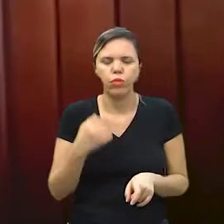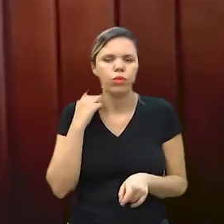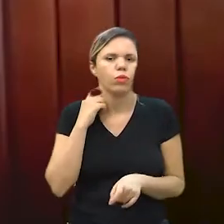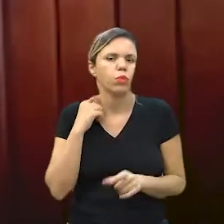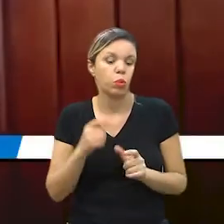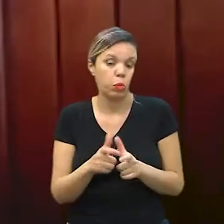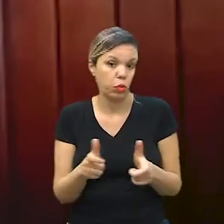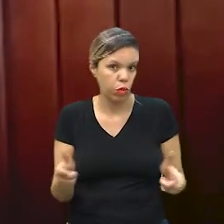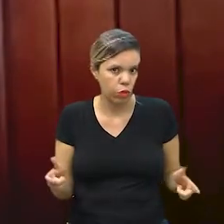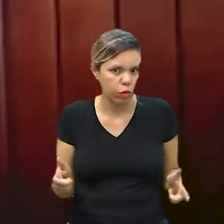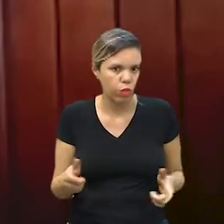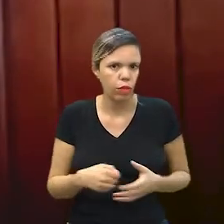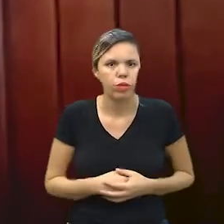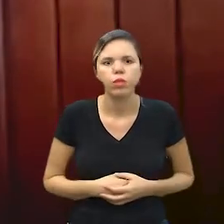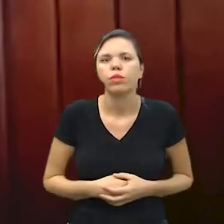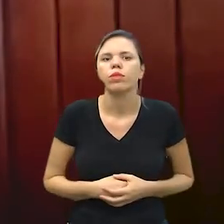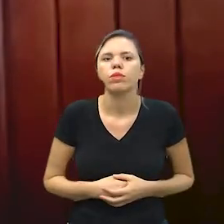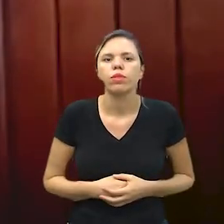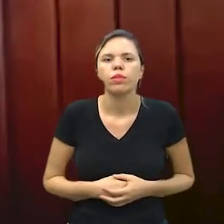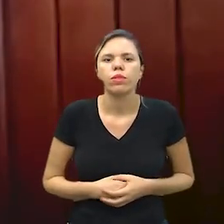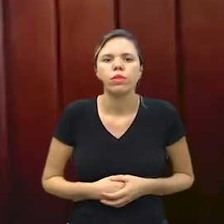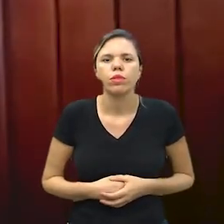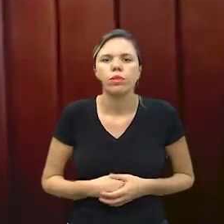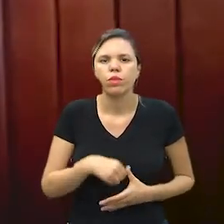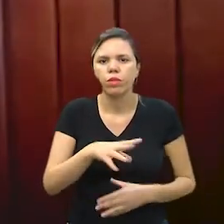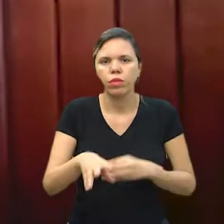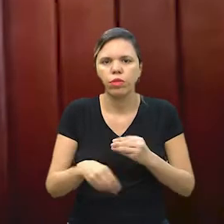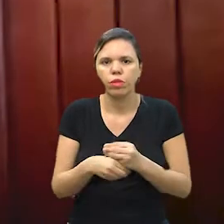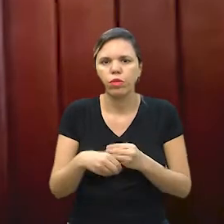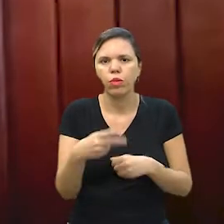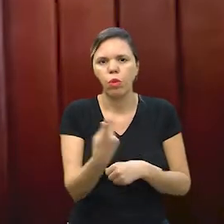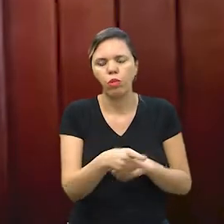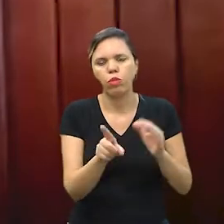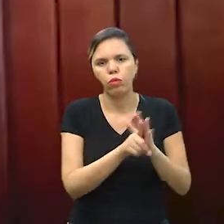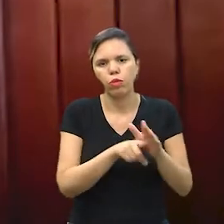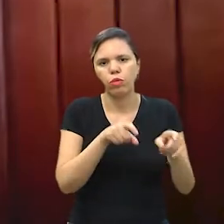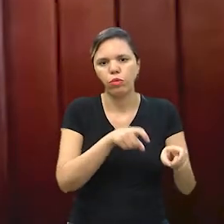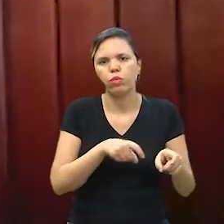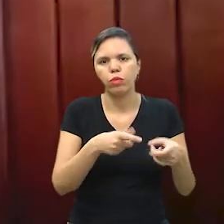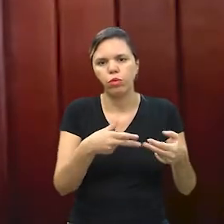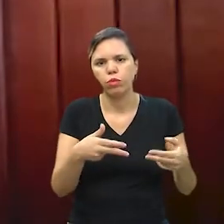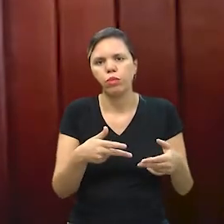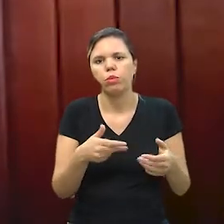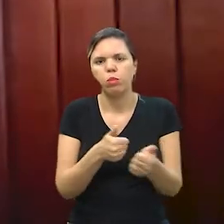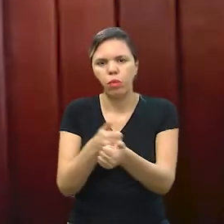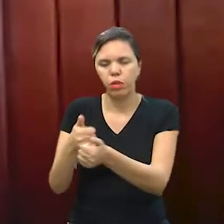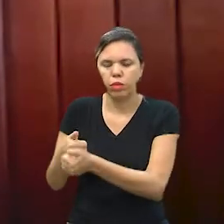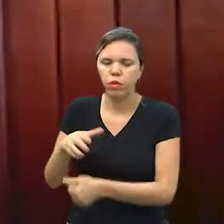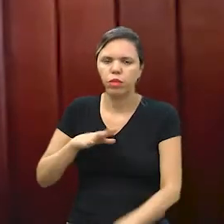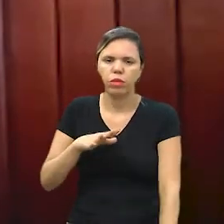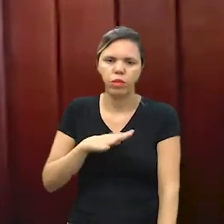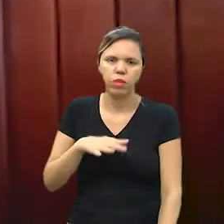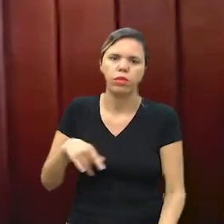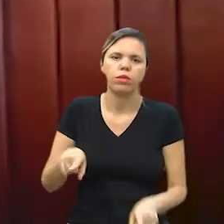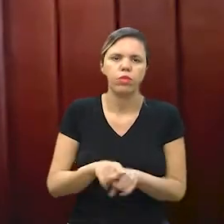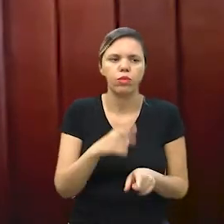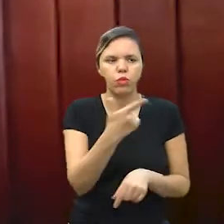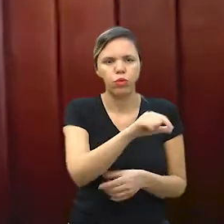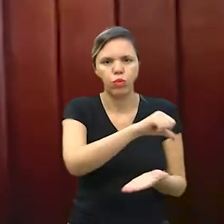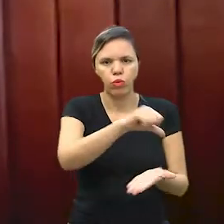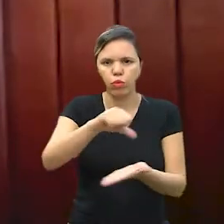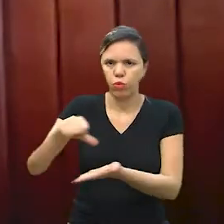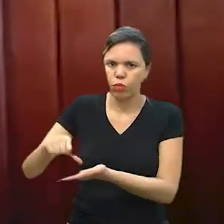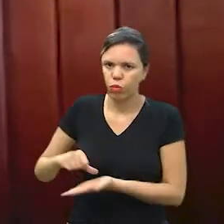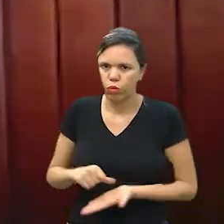escala, né? Também buscamos agregar outros produtores aqui ao entorno do sítio mesmo, produtores de outras